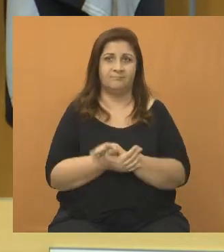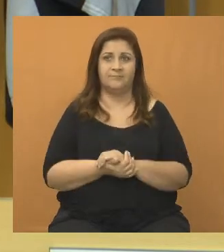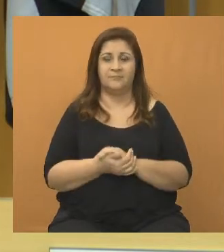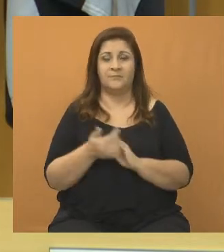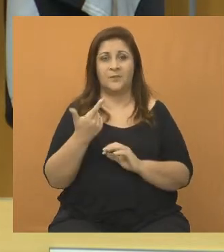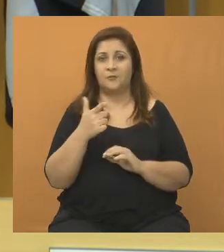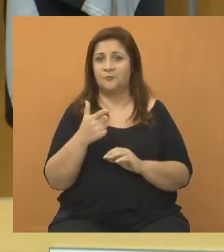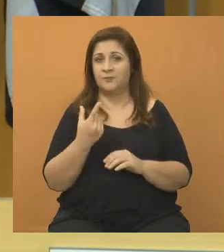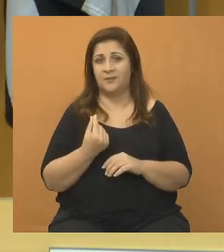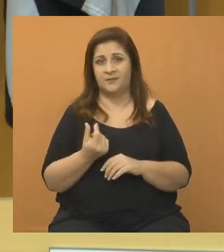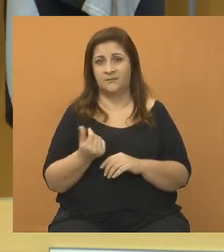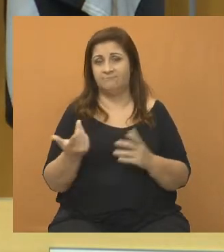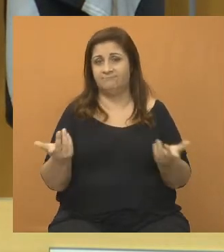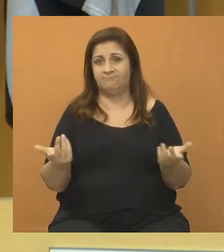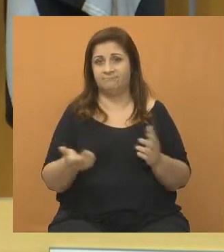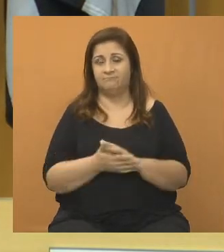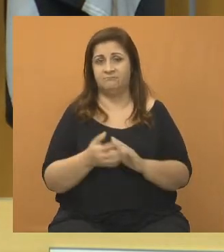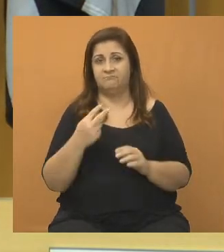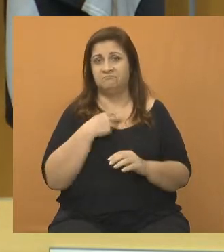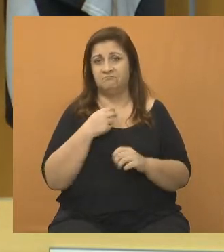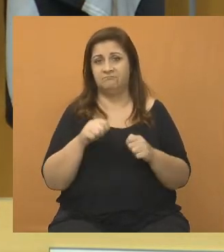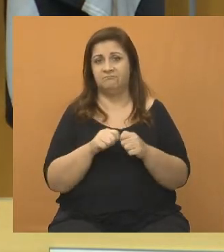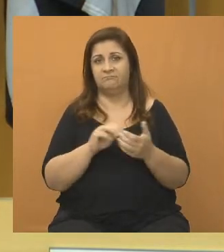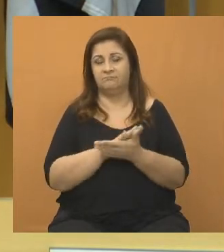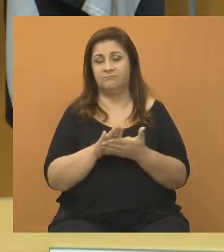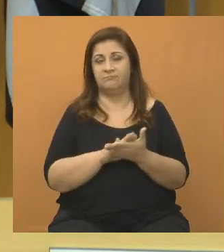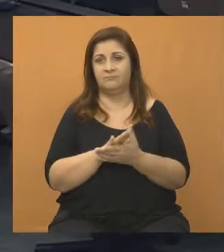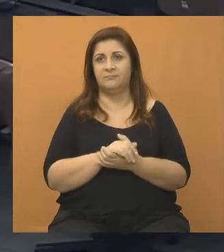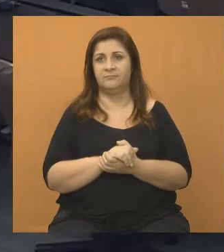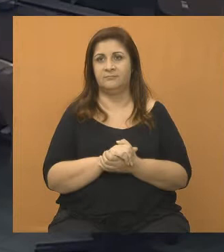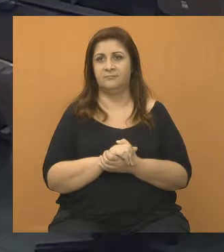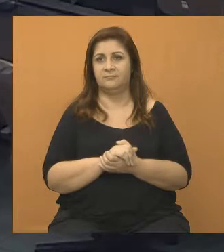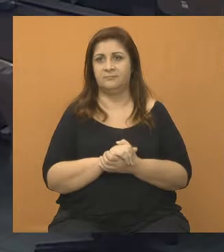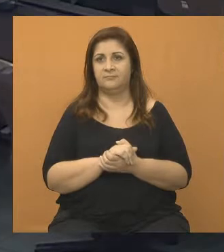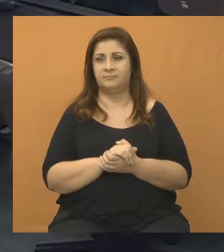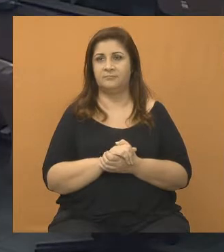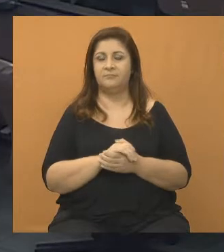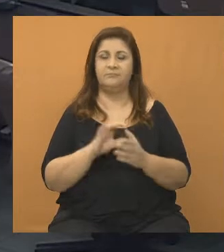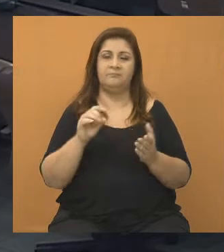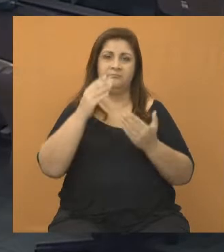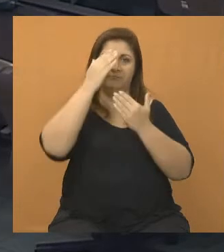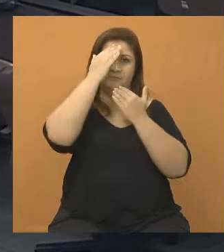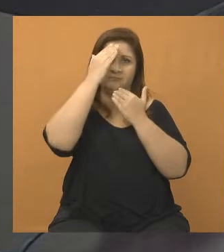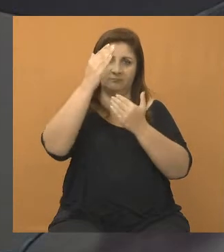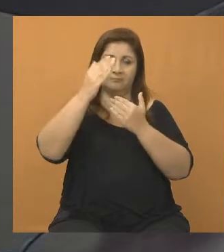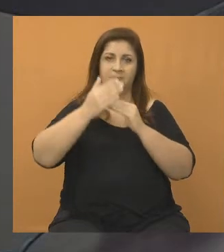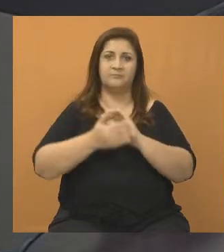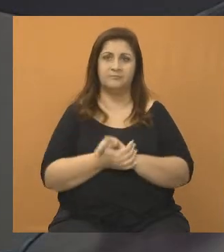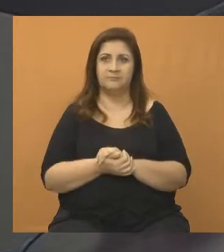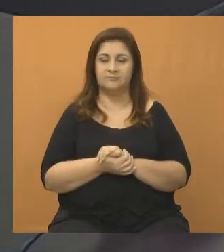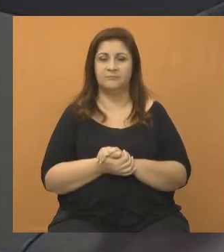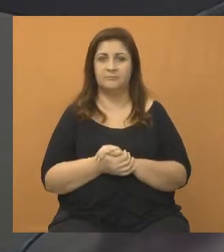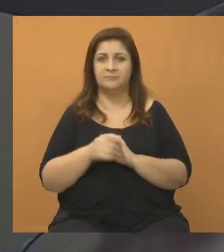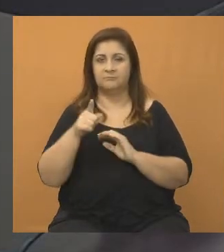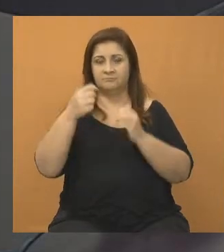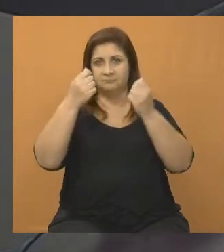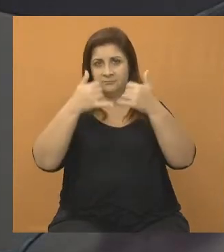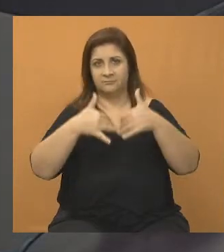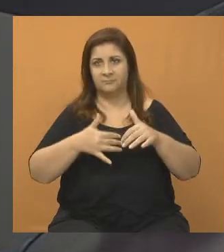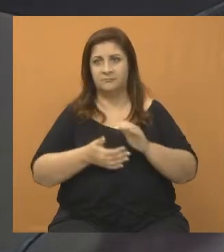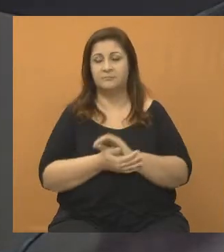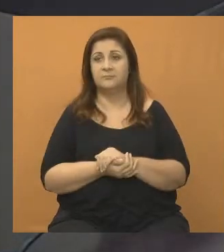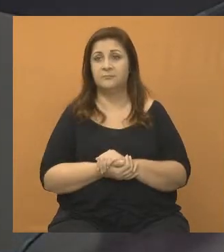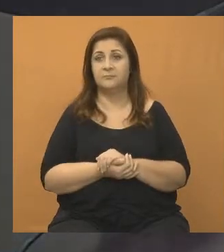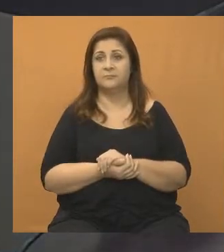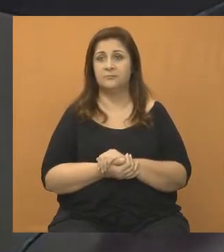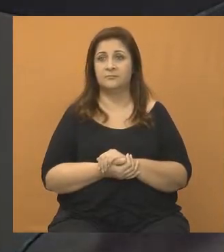tem muito poder de barganha. Mas eu só quero te agradecer pelo esclarecimento aí.